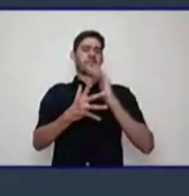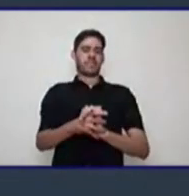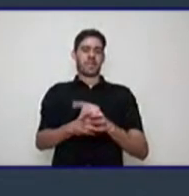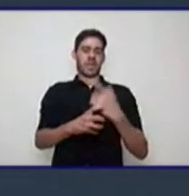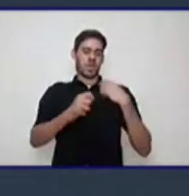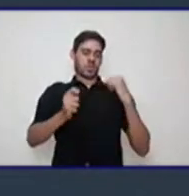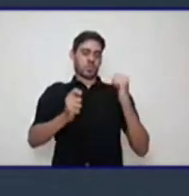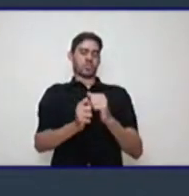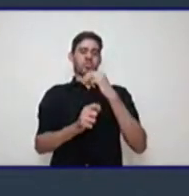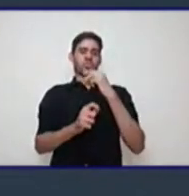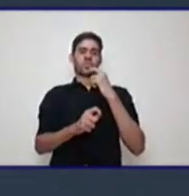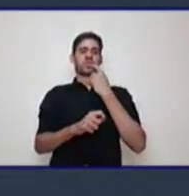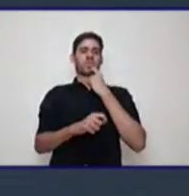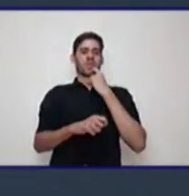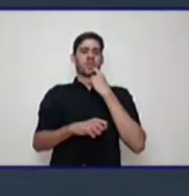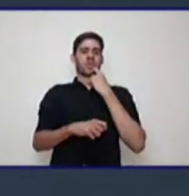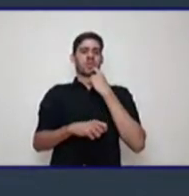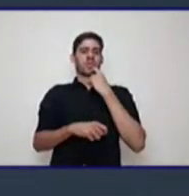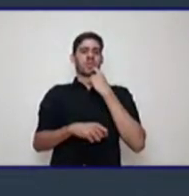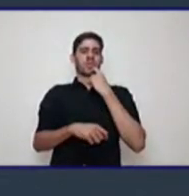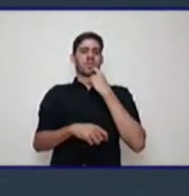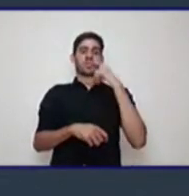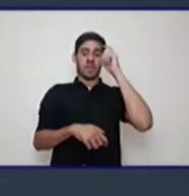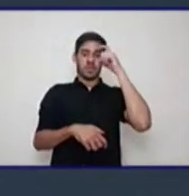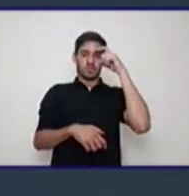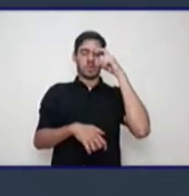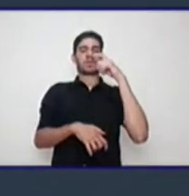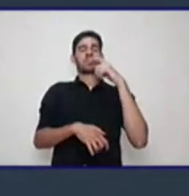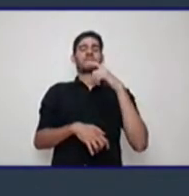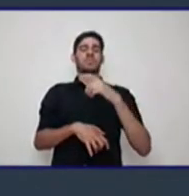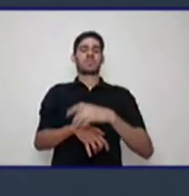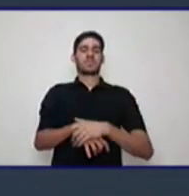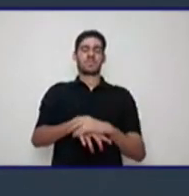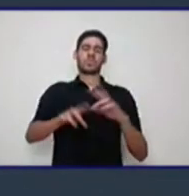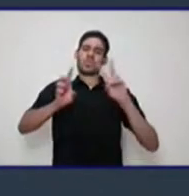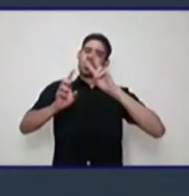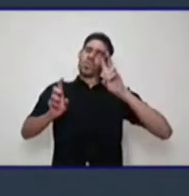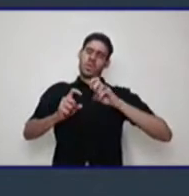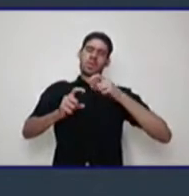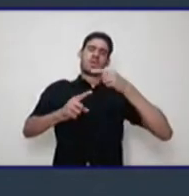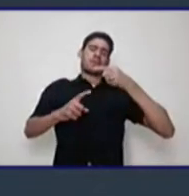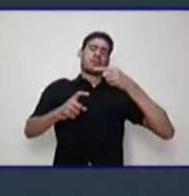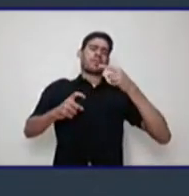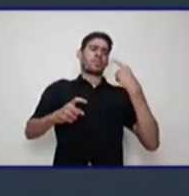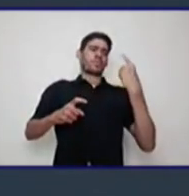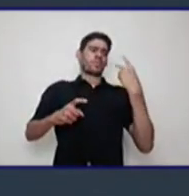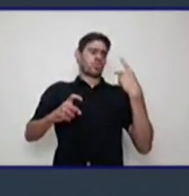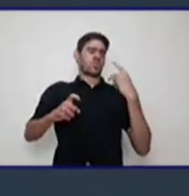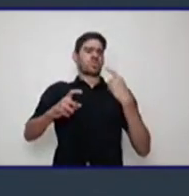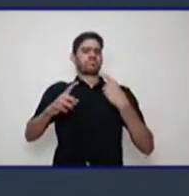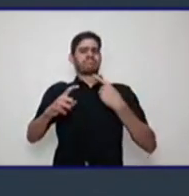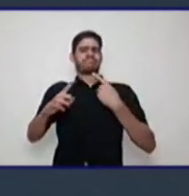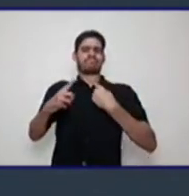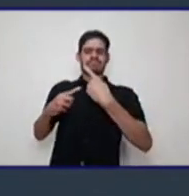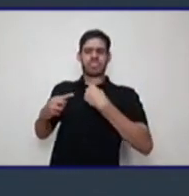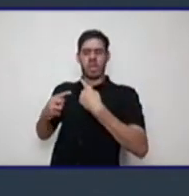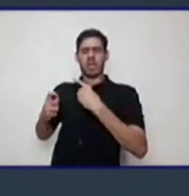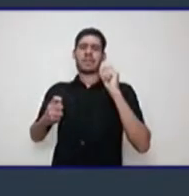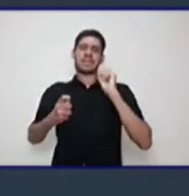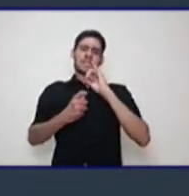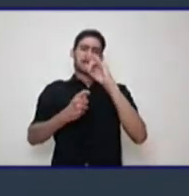Sérgio Banhos e o Carlos Robar, nós sentamos e avaliamos, olha, se nós quisermos ser aqui,